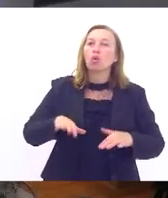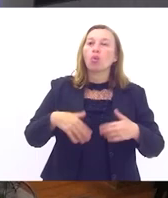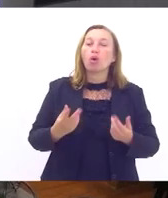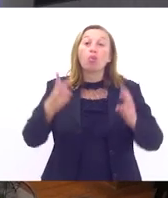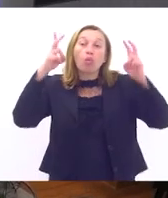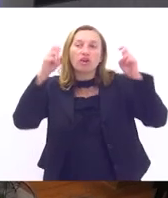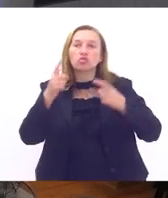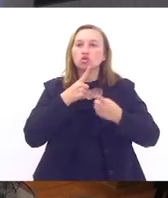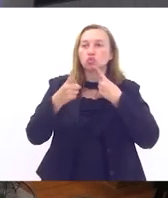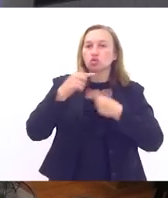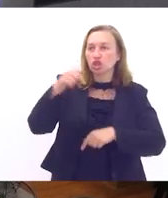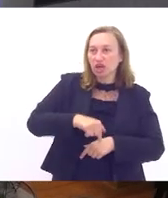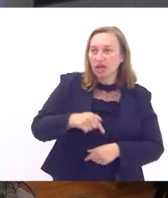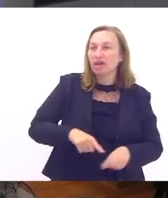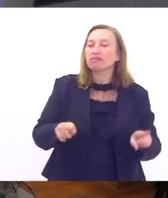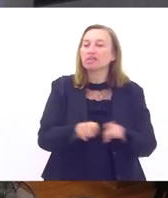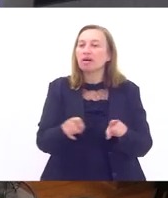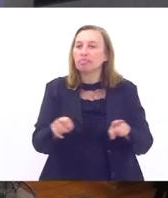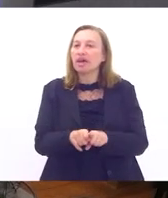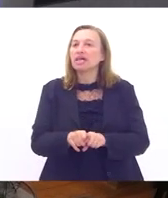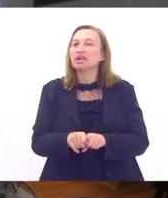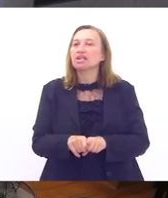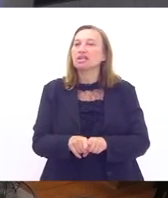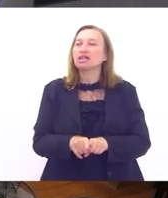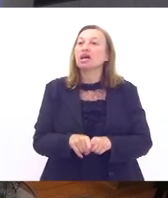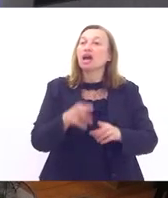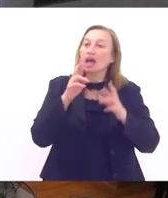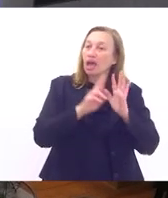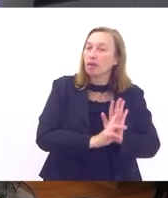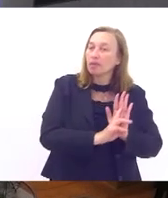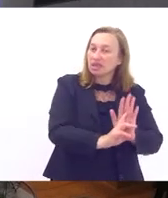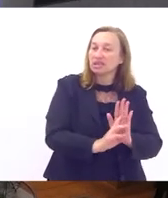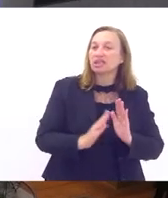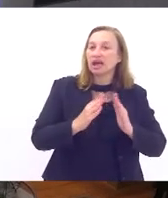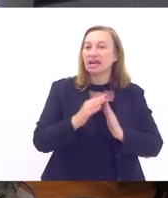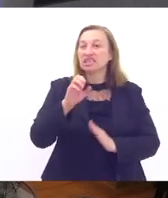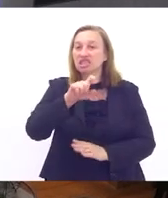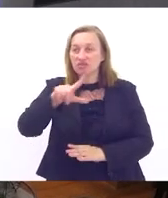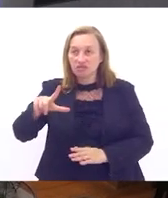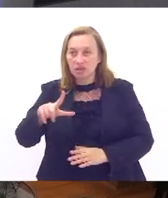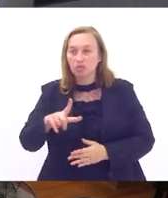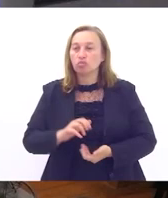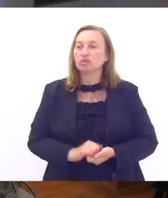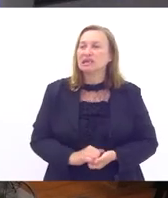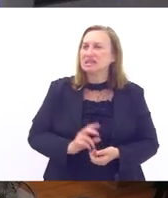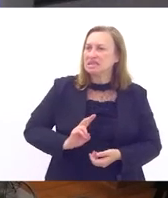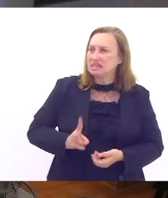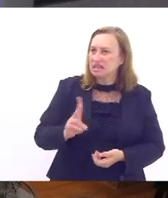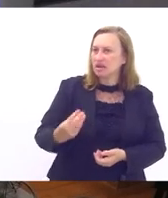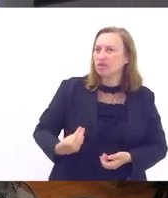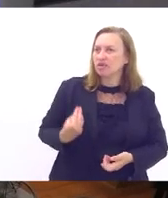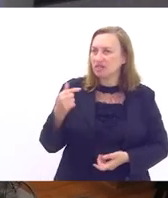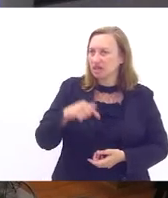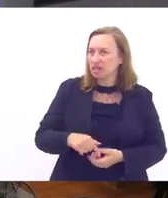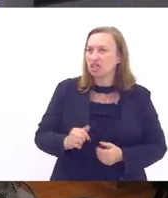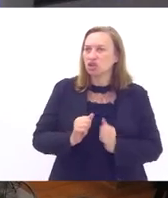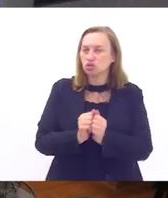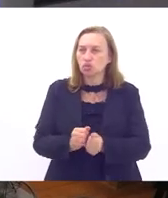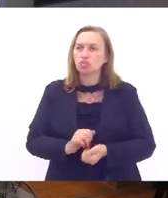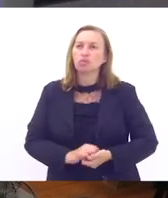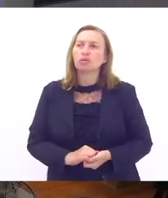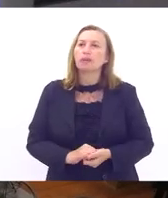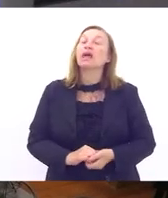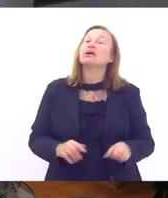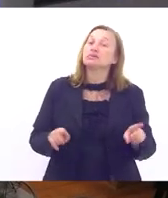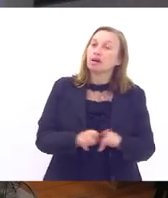discutir aqui. Vamos trazer também a representação da Casa Civil, que sempre está aqui conosco, né?